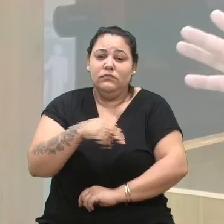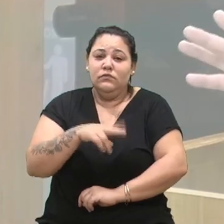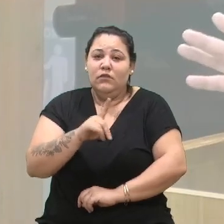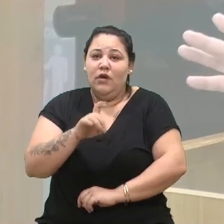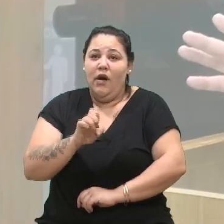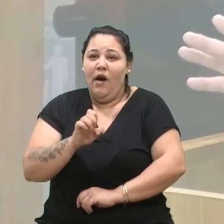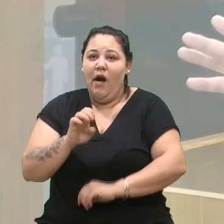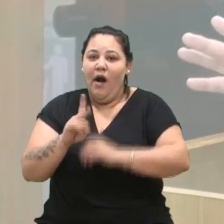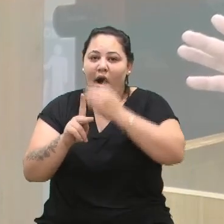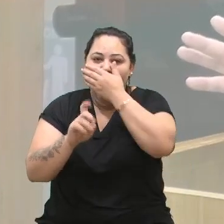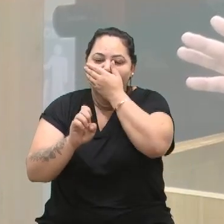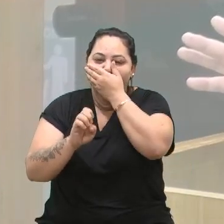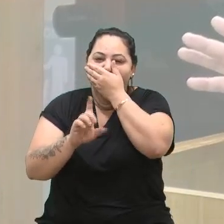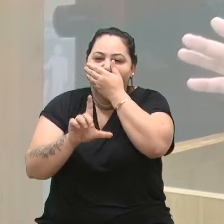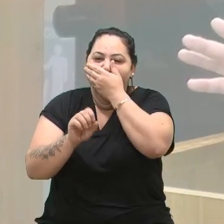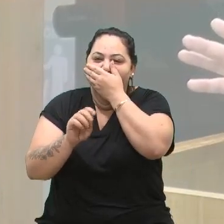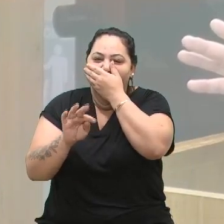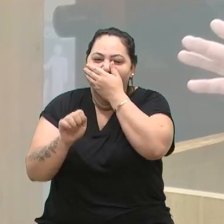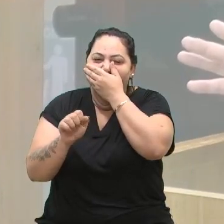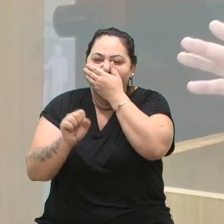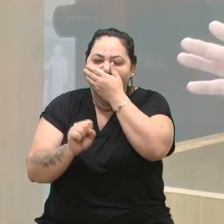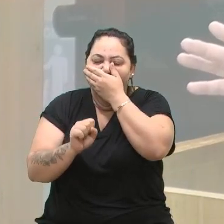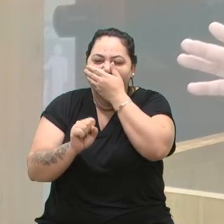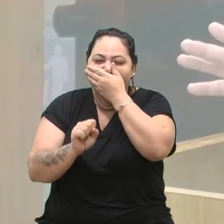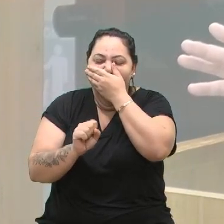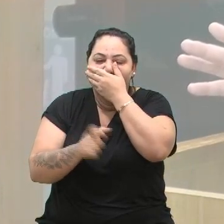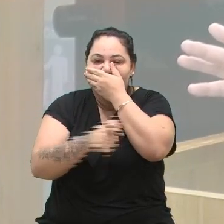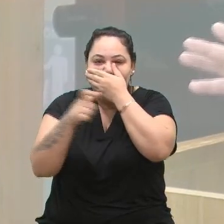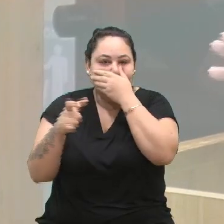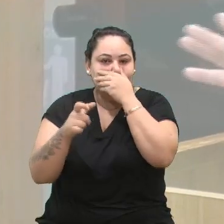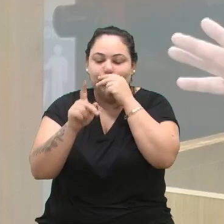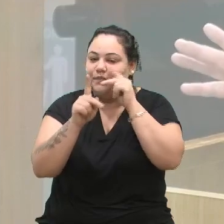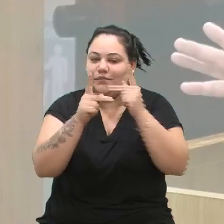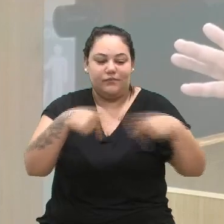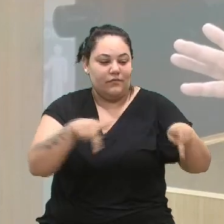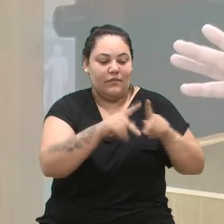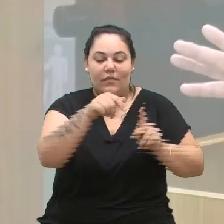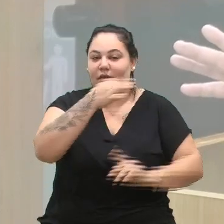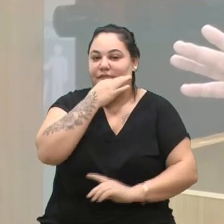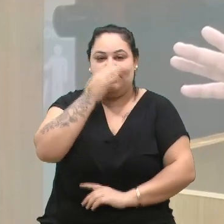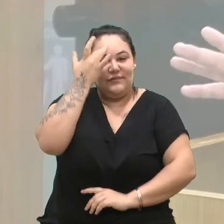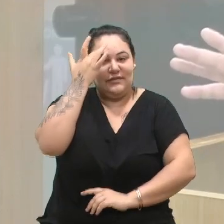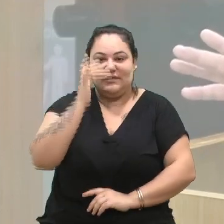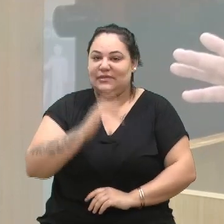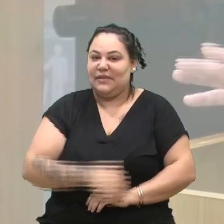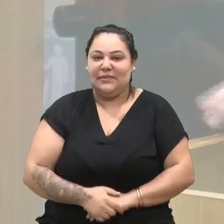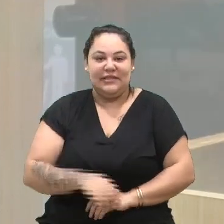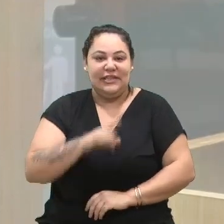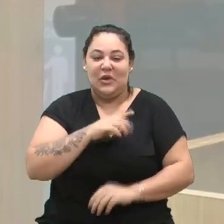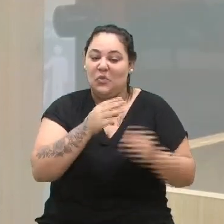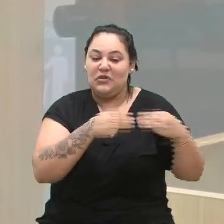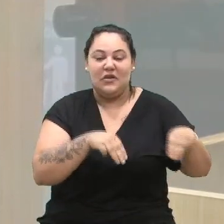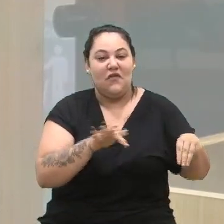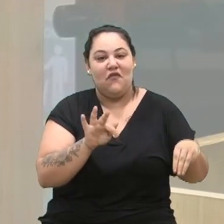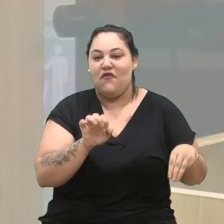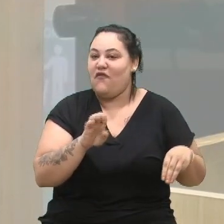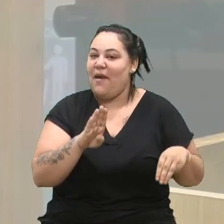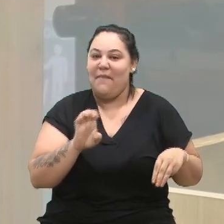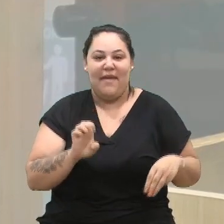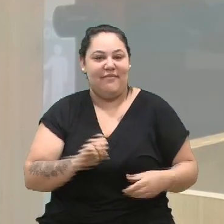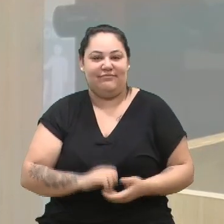não conhece e não sabe que existe. Não sabe que existe o Museu da FEB. A